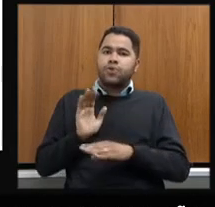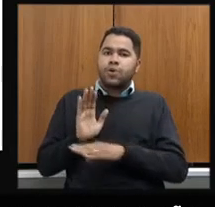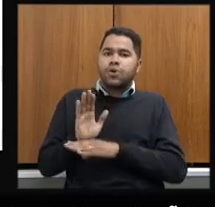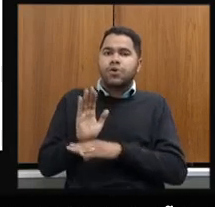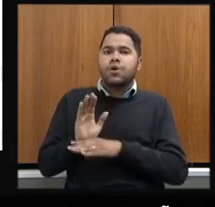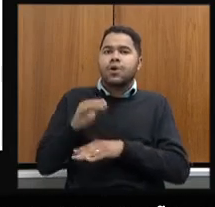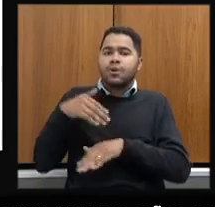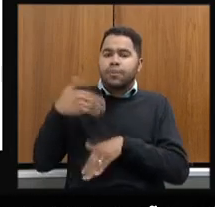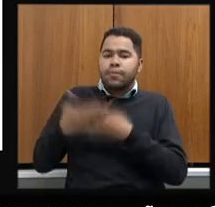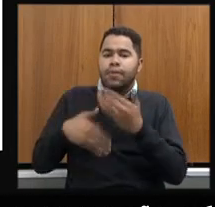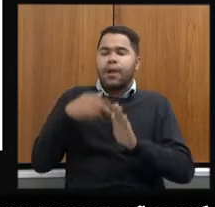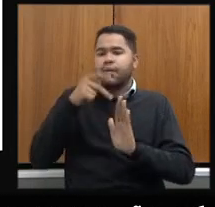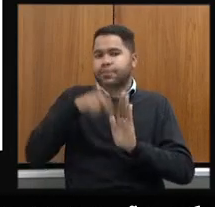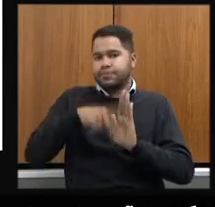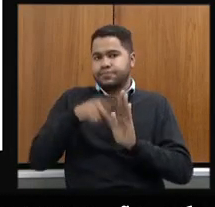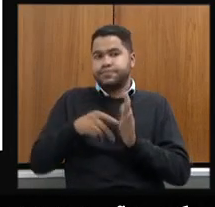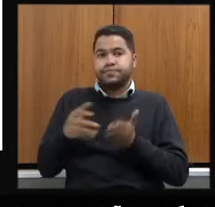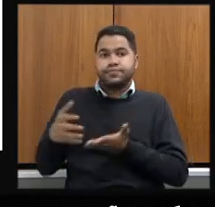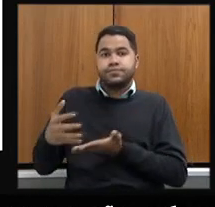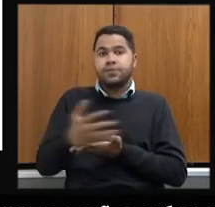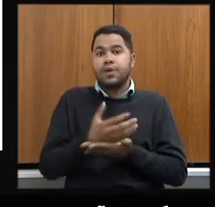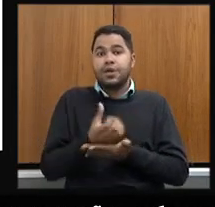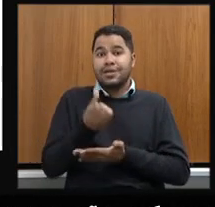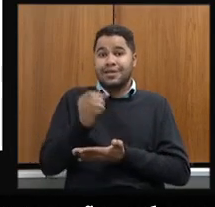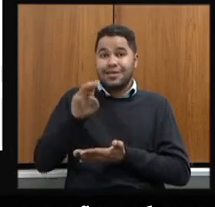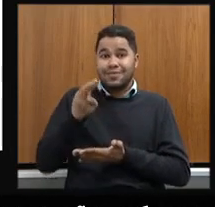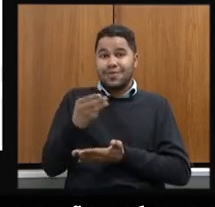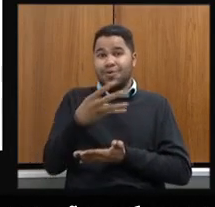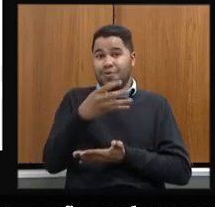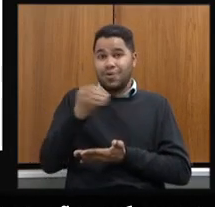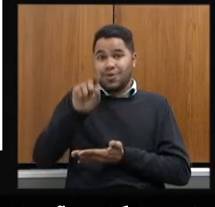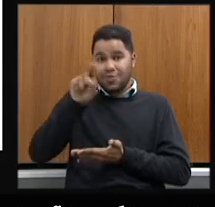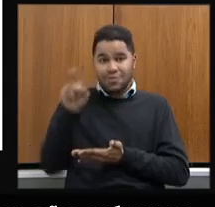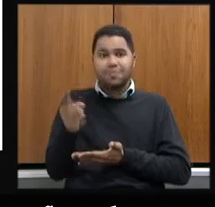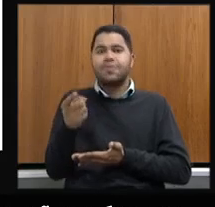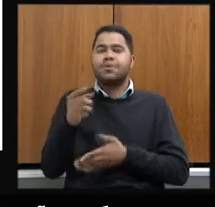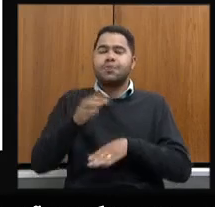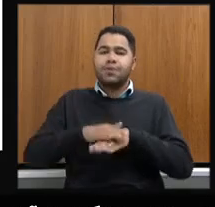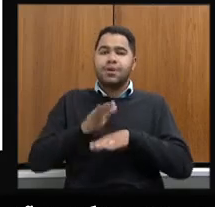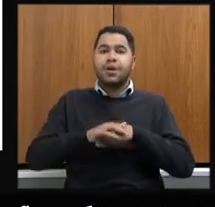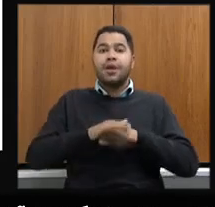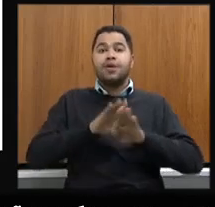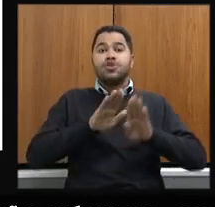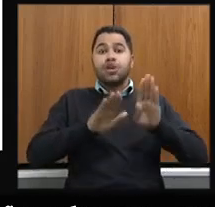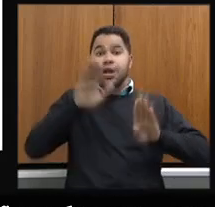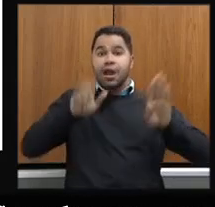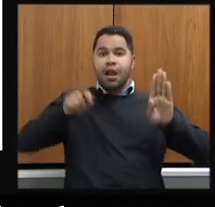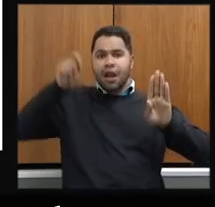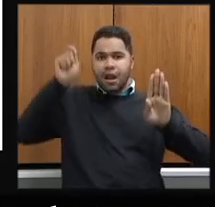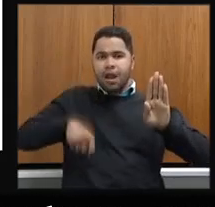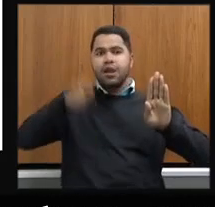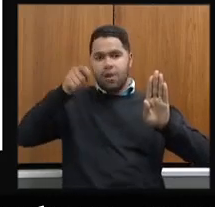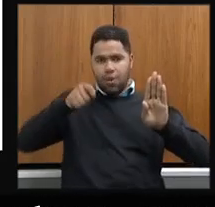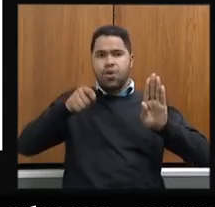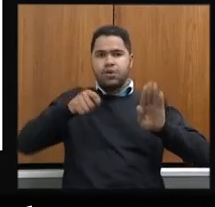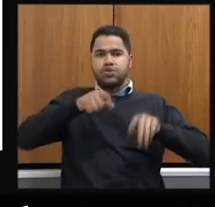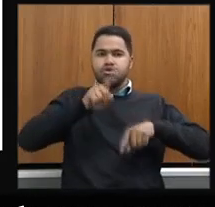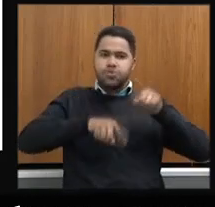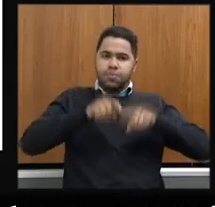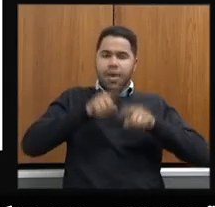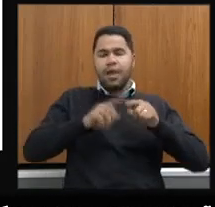condução de projetos arr o 6400000 é por meio de leilões de bens Imóveis e pagamento de